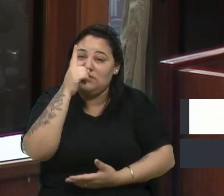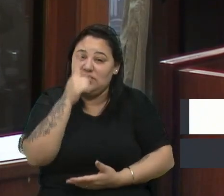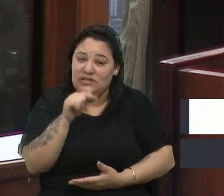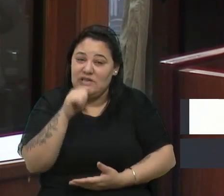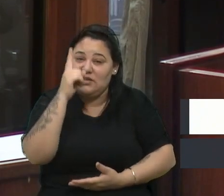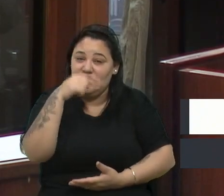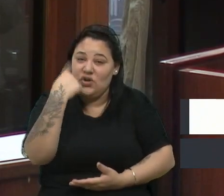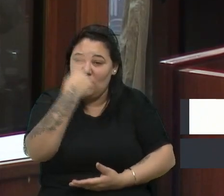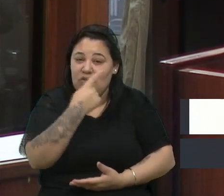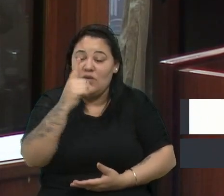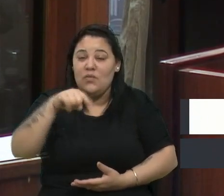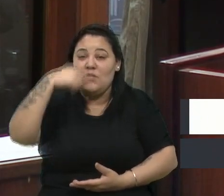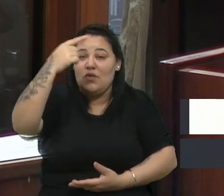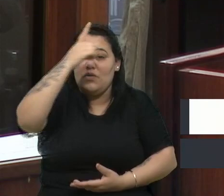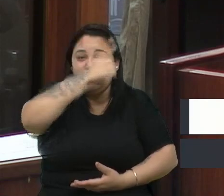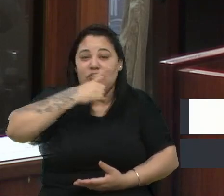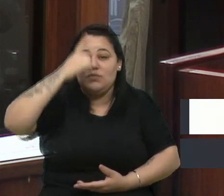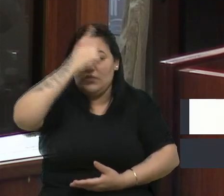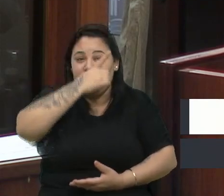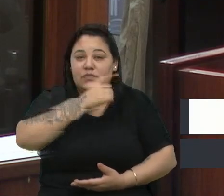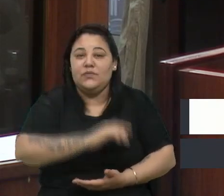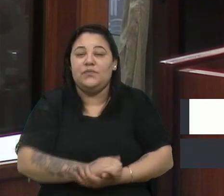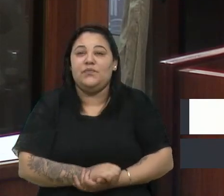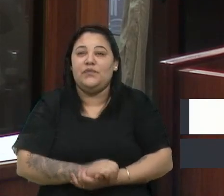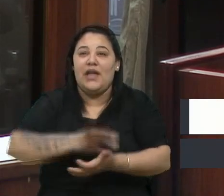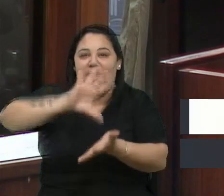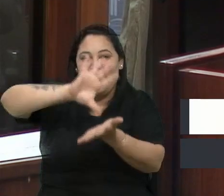Praça Dante. Agora um vídeo